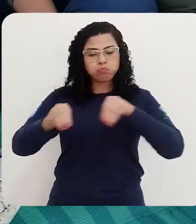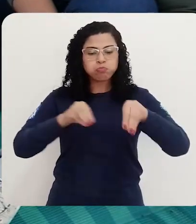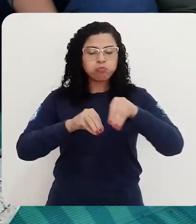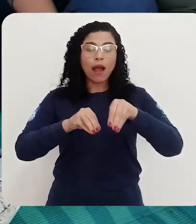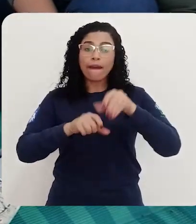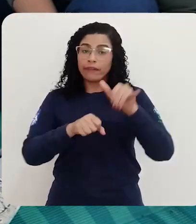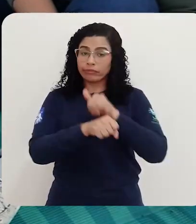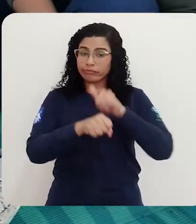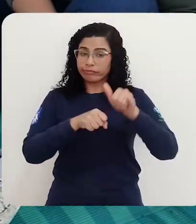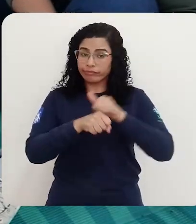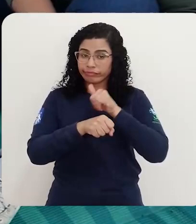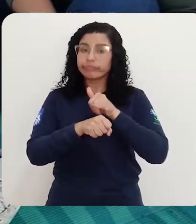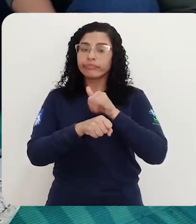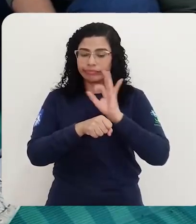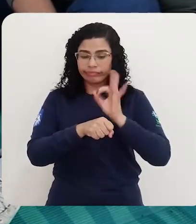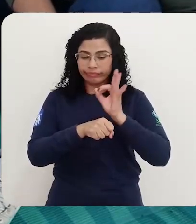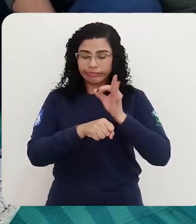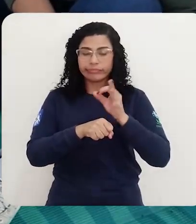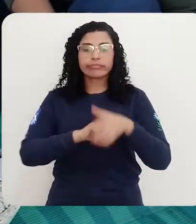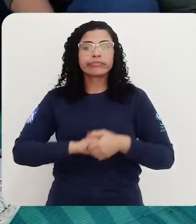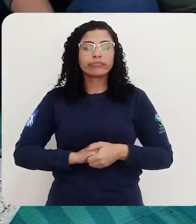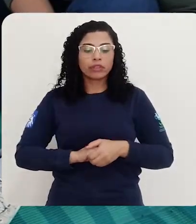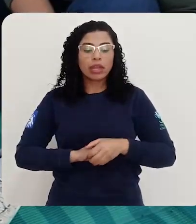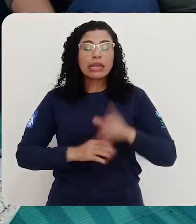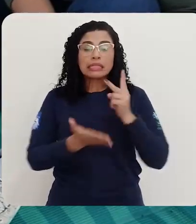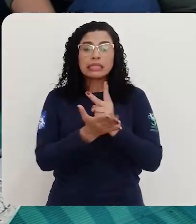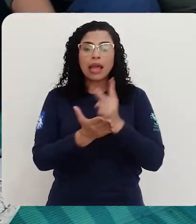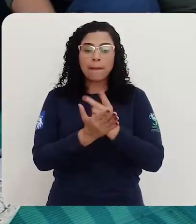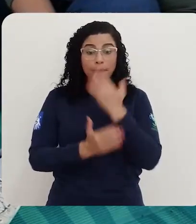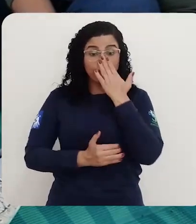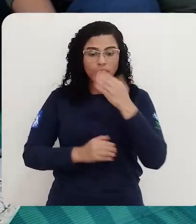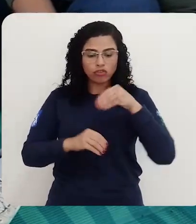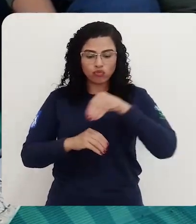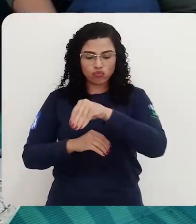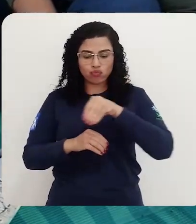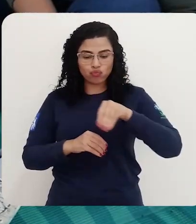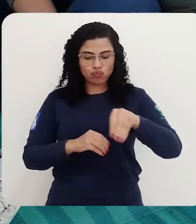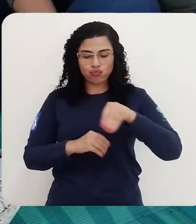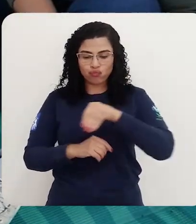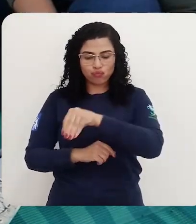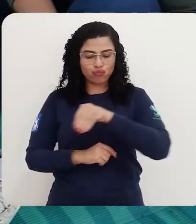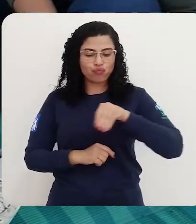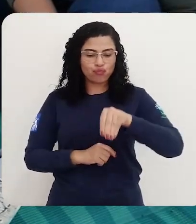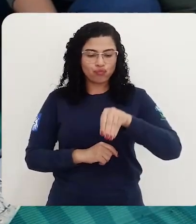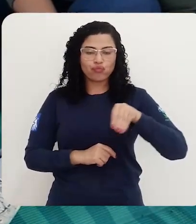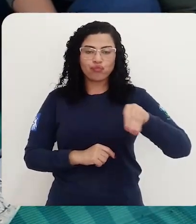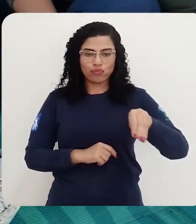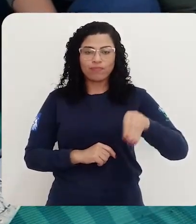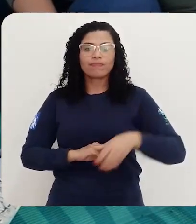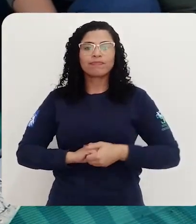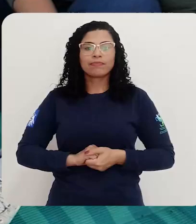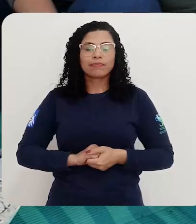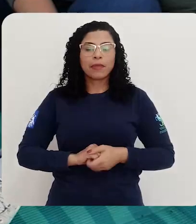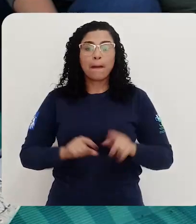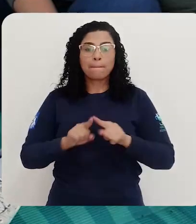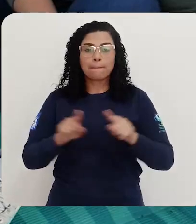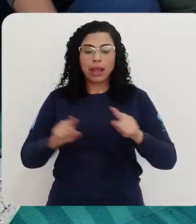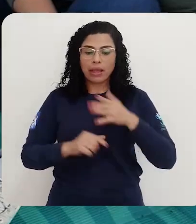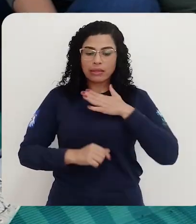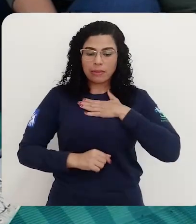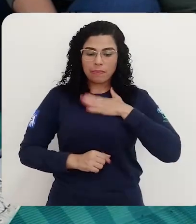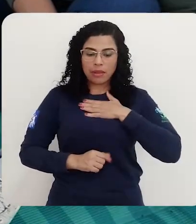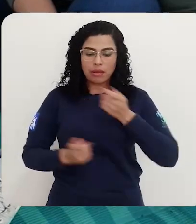peça. Tudo bem? Você pode se mover sempre para frente, para os lados,